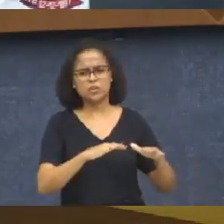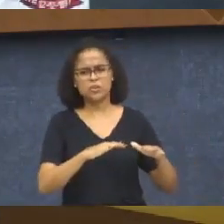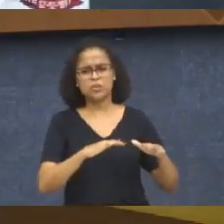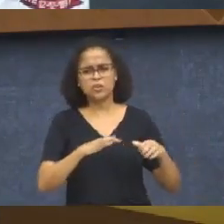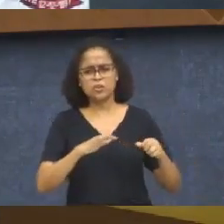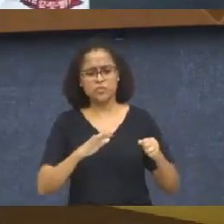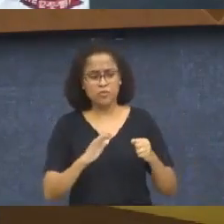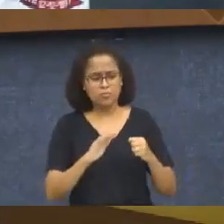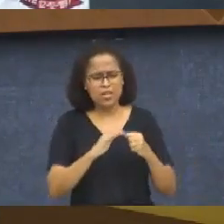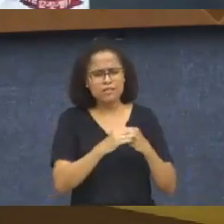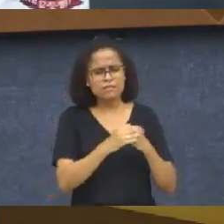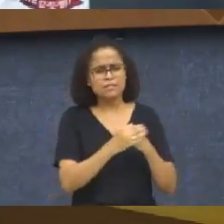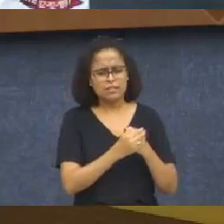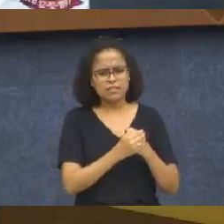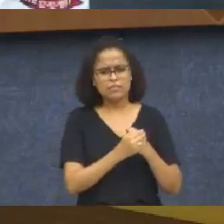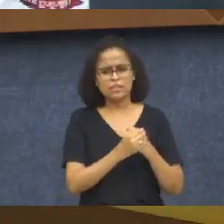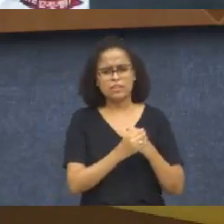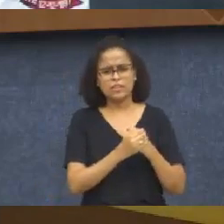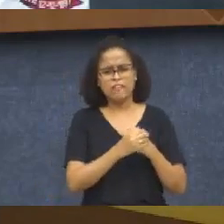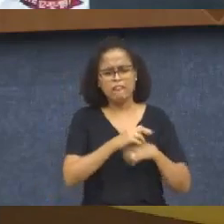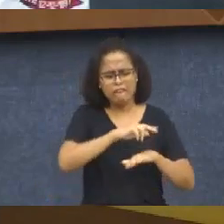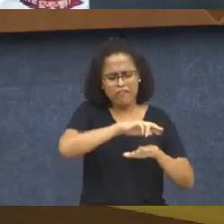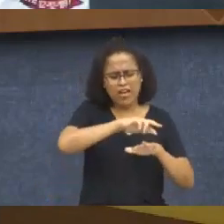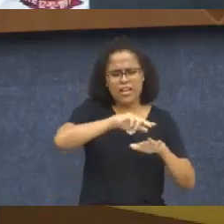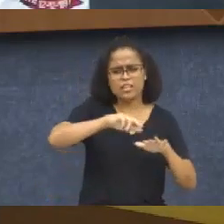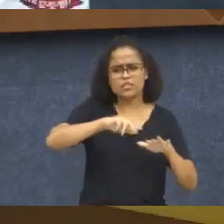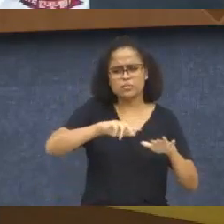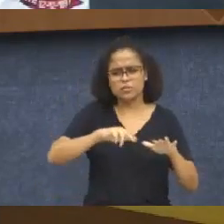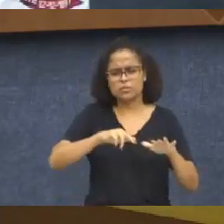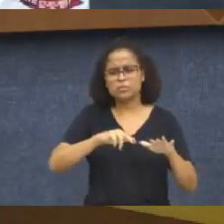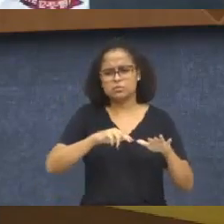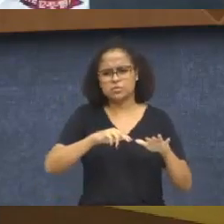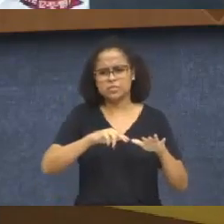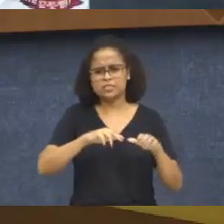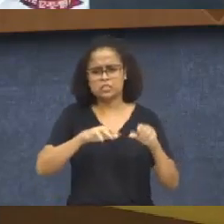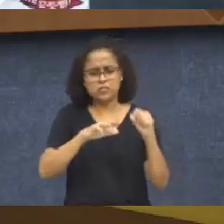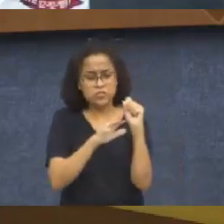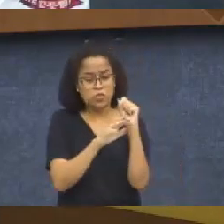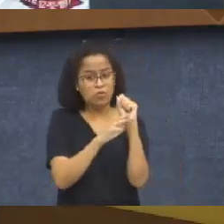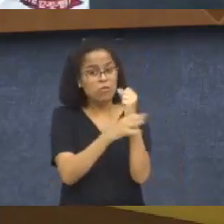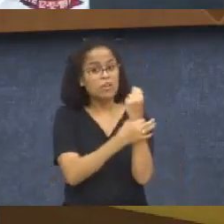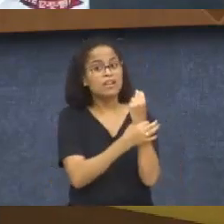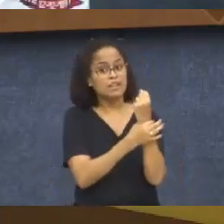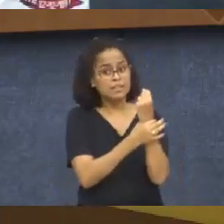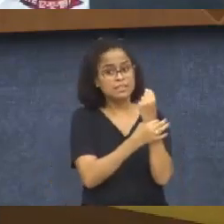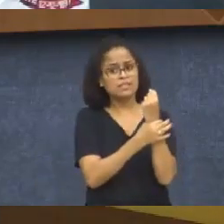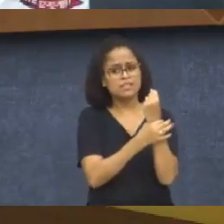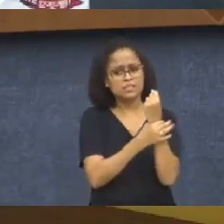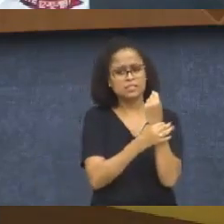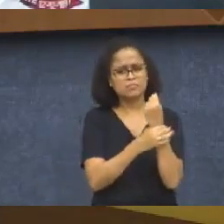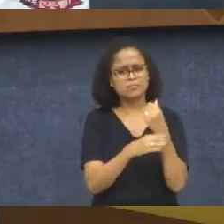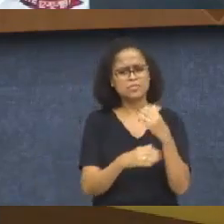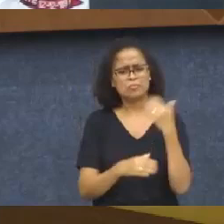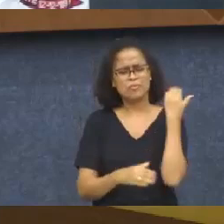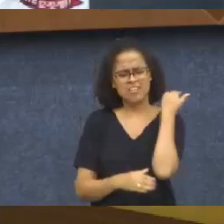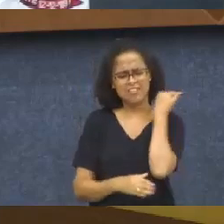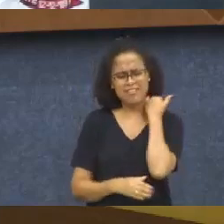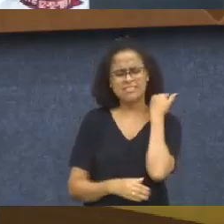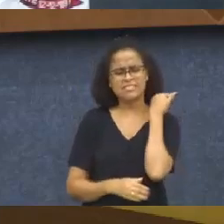outras reivindicações, como uma delas, o quesito da segurança. Estamos cansados de vermos